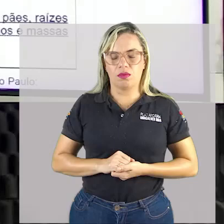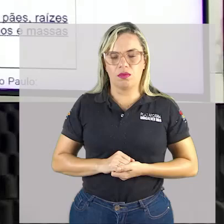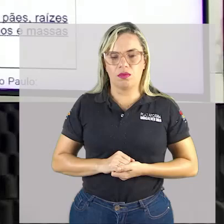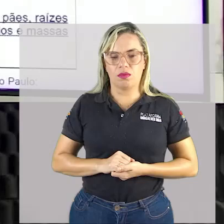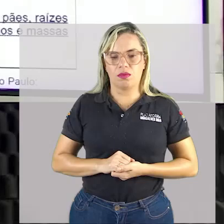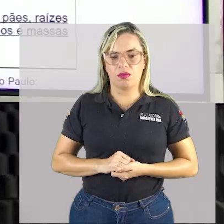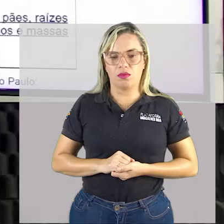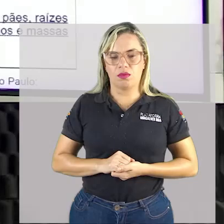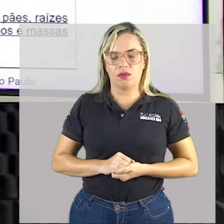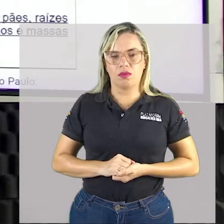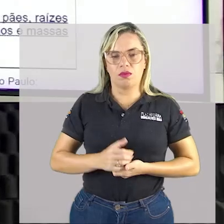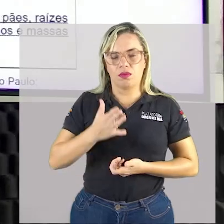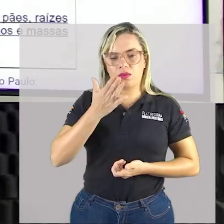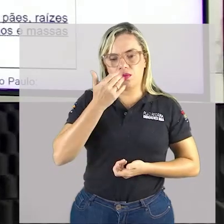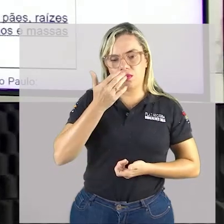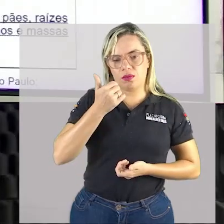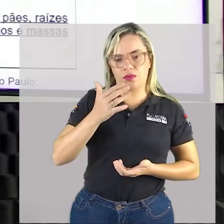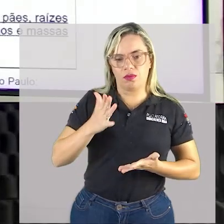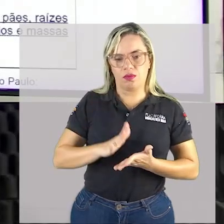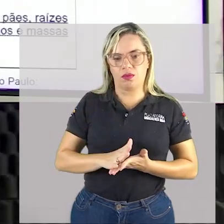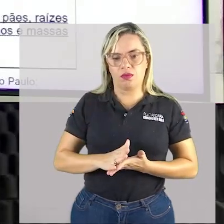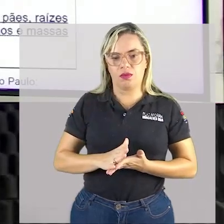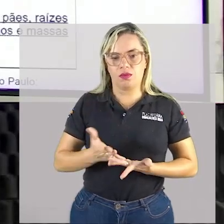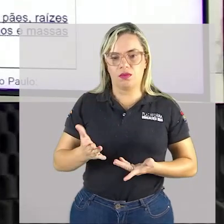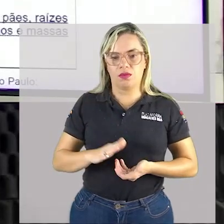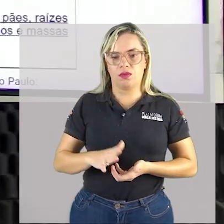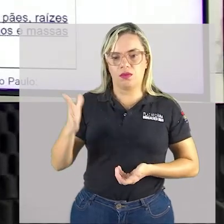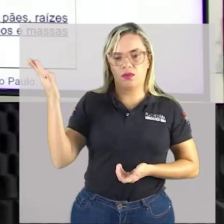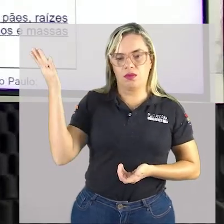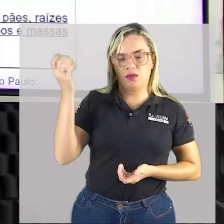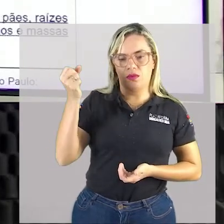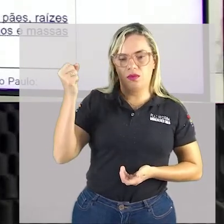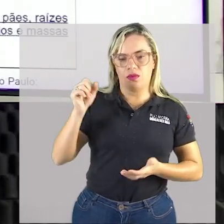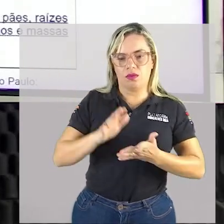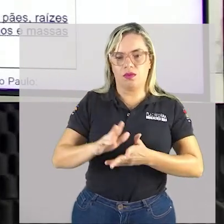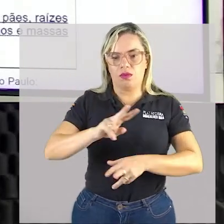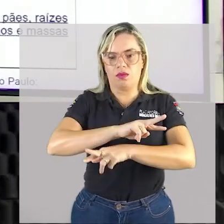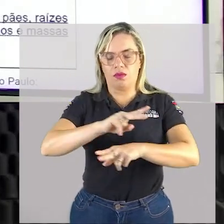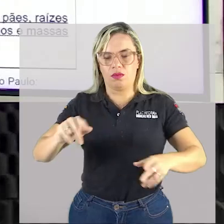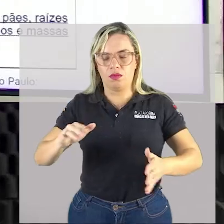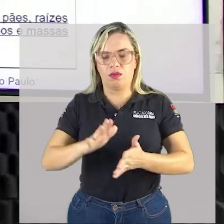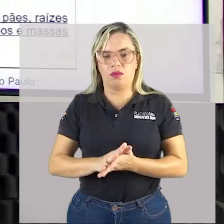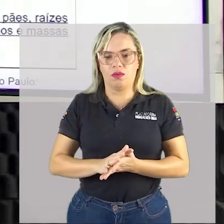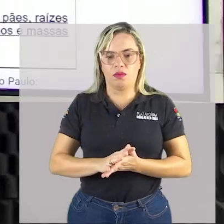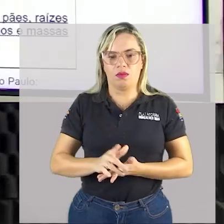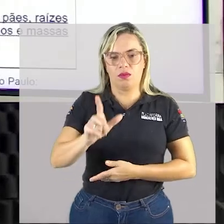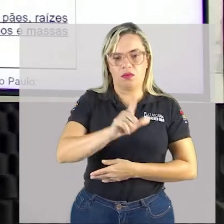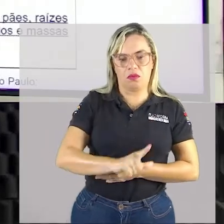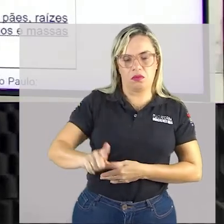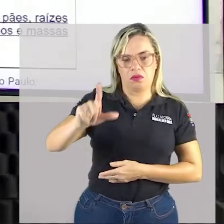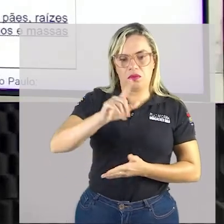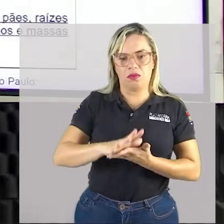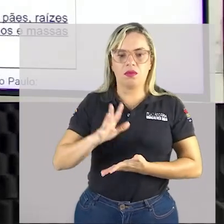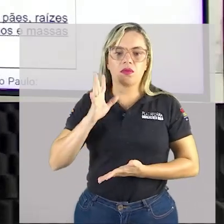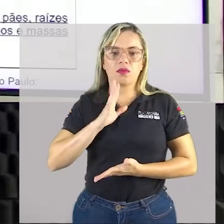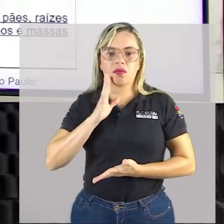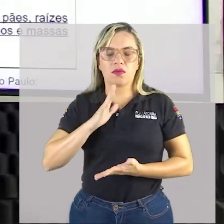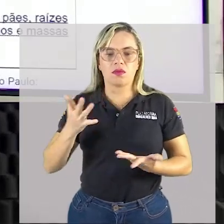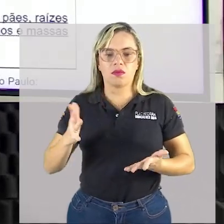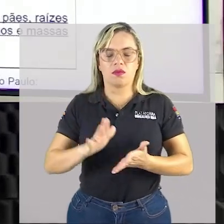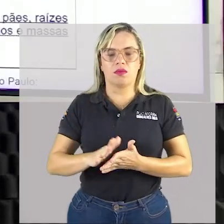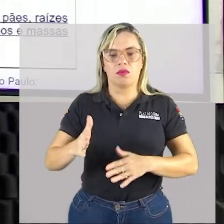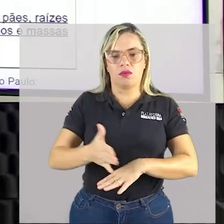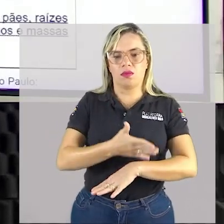Equilibrar esse consumo de proteínas, aqui ó, leite, derivados, leguminosas, no nível 3, legal, tem que melhorar